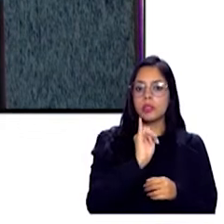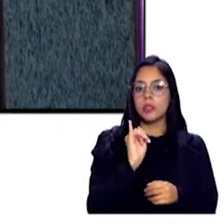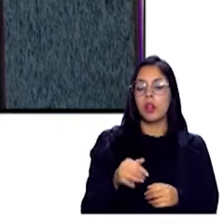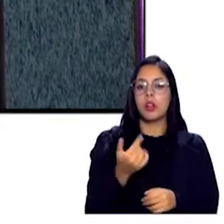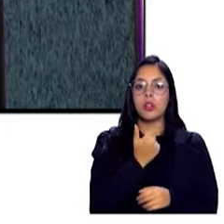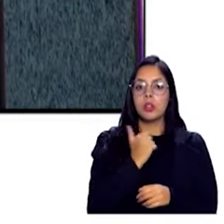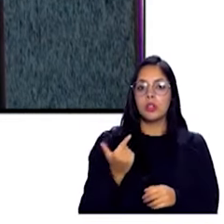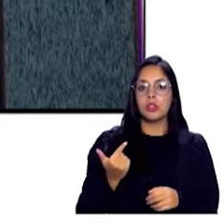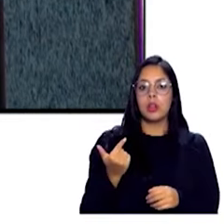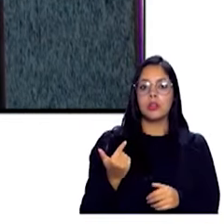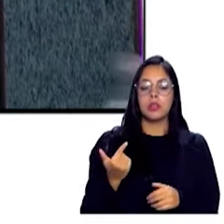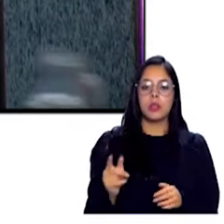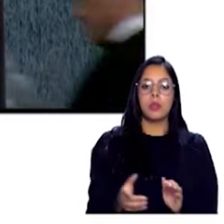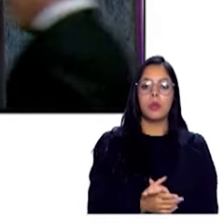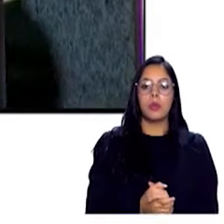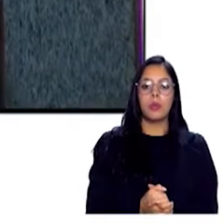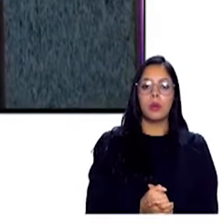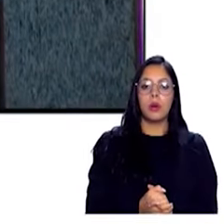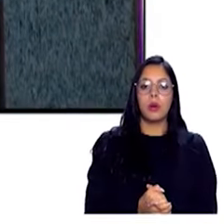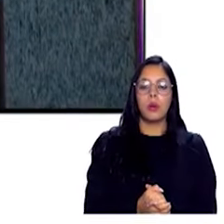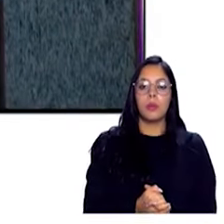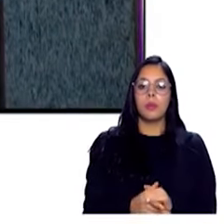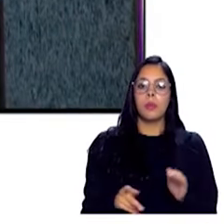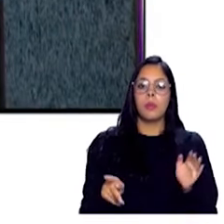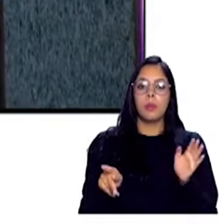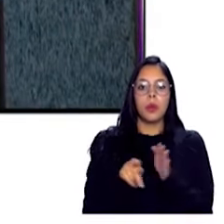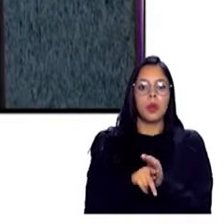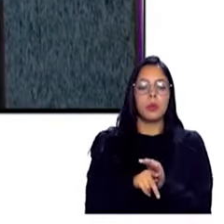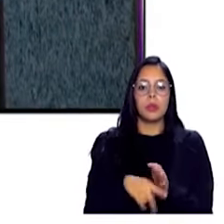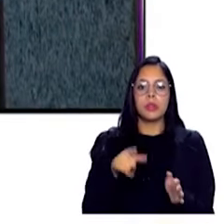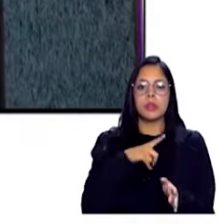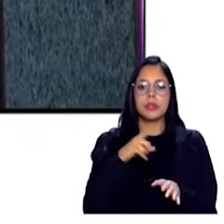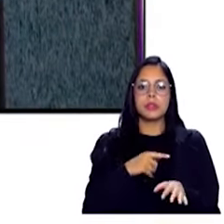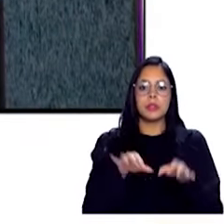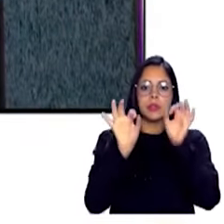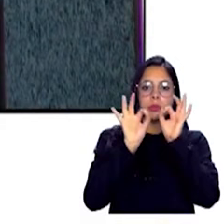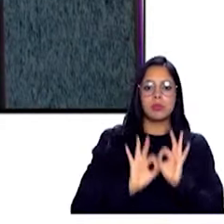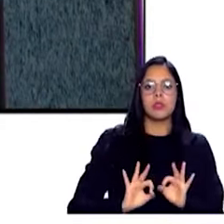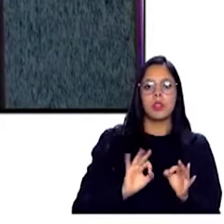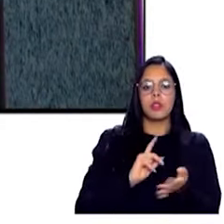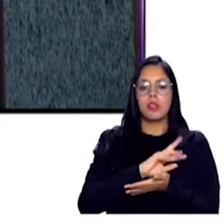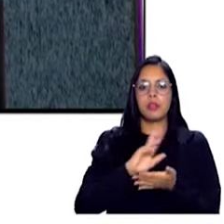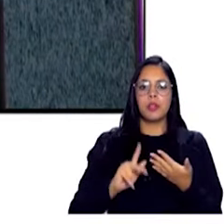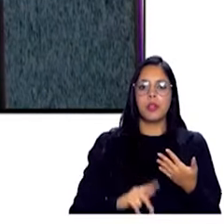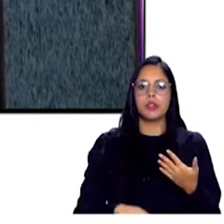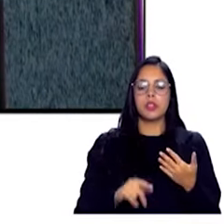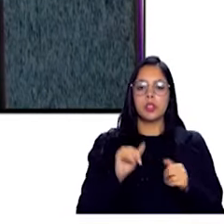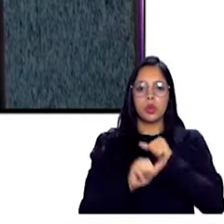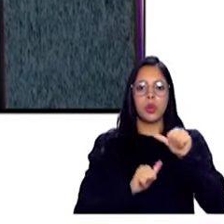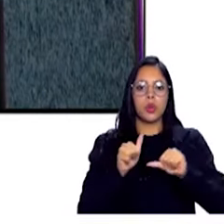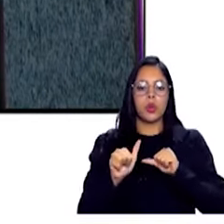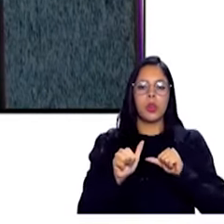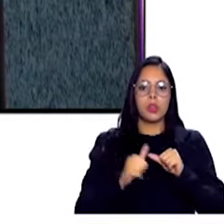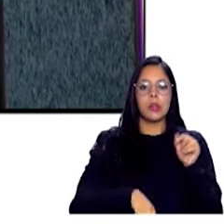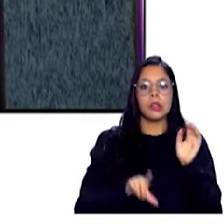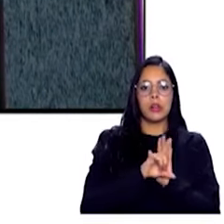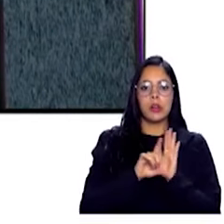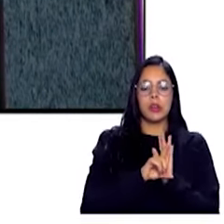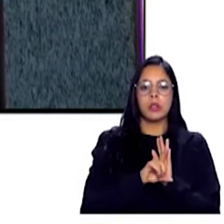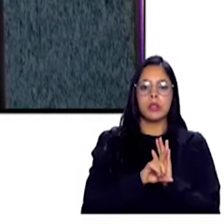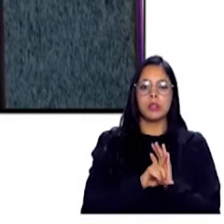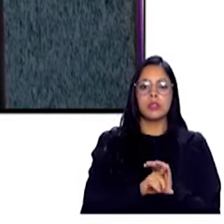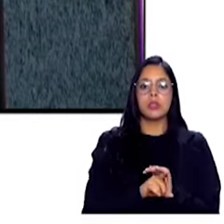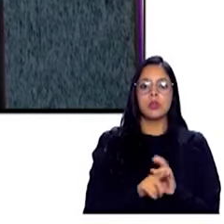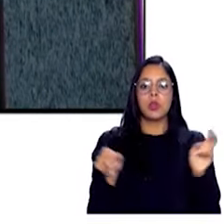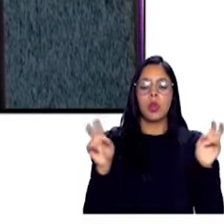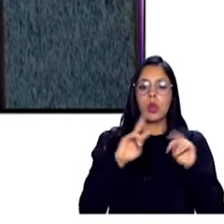viabilizasse a outorga de garantias previstas na reforma a chamada